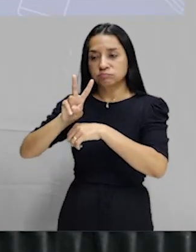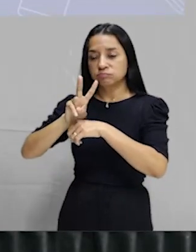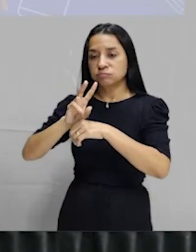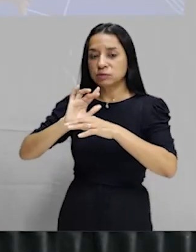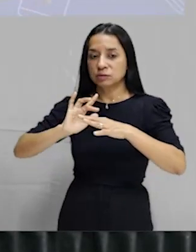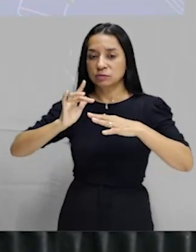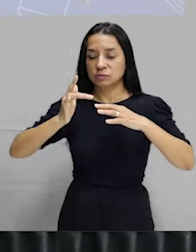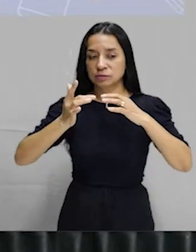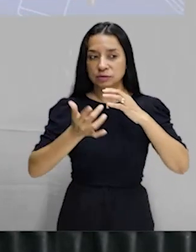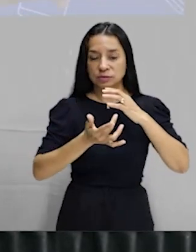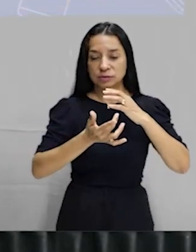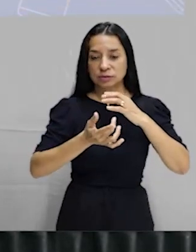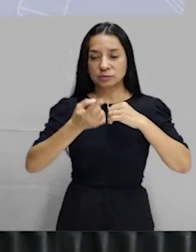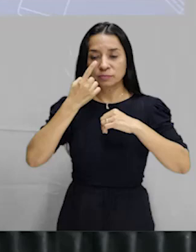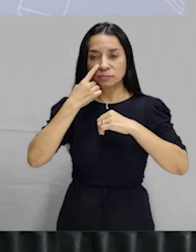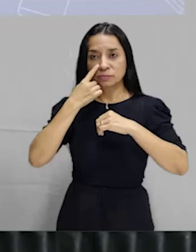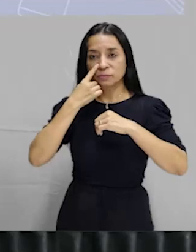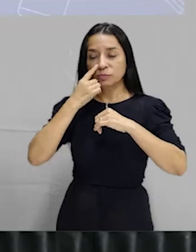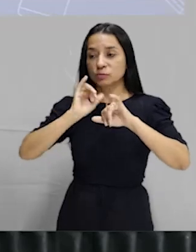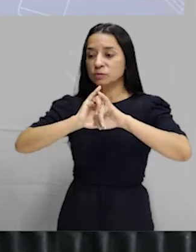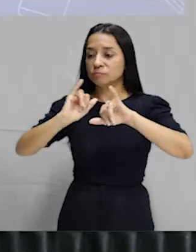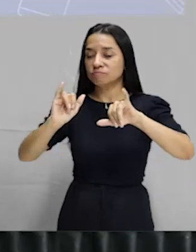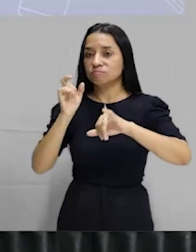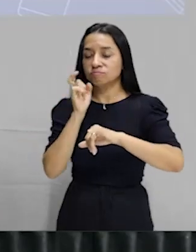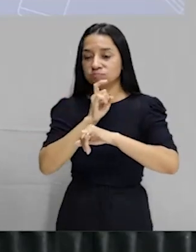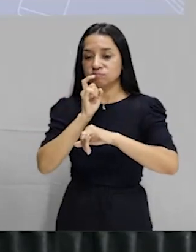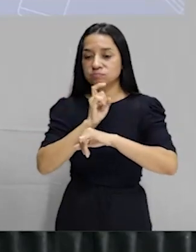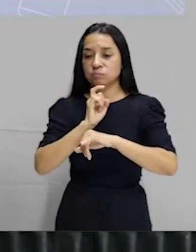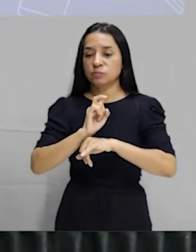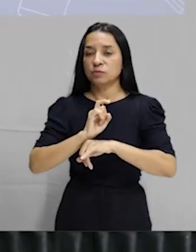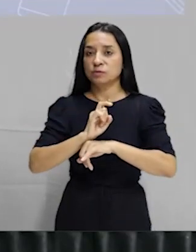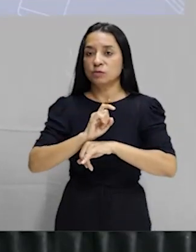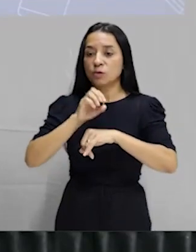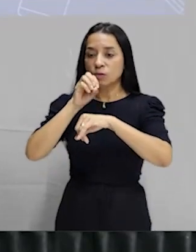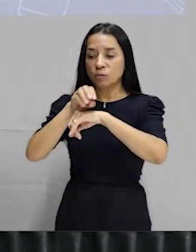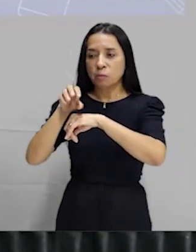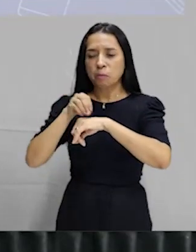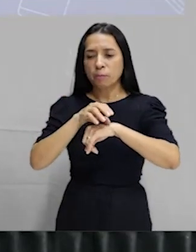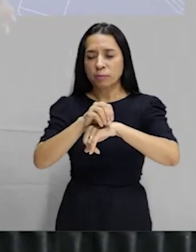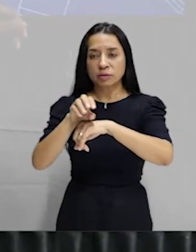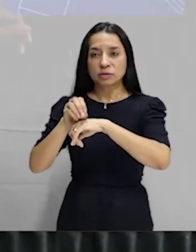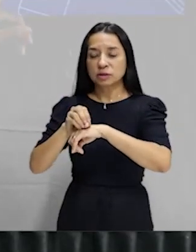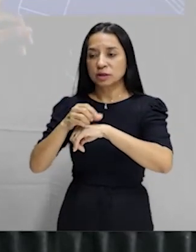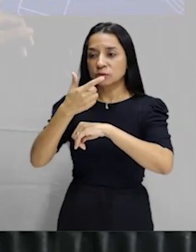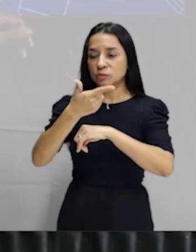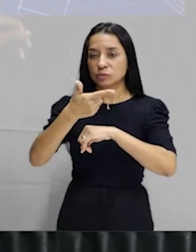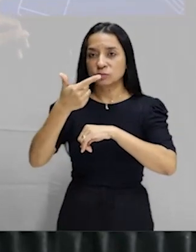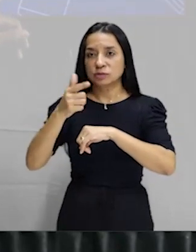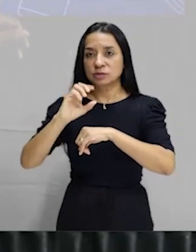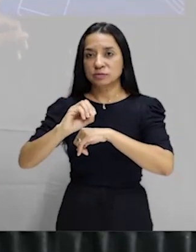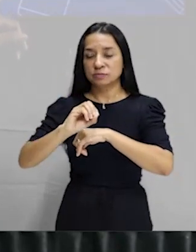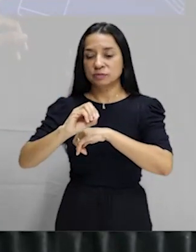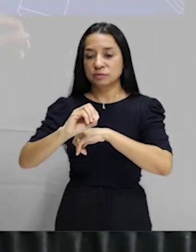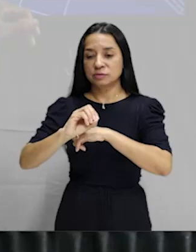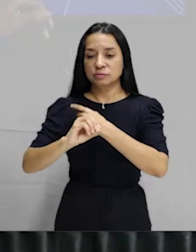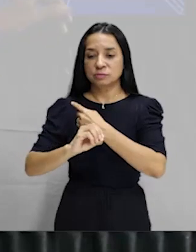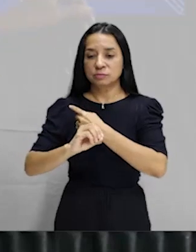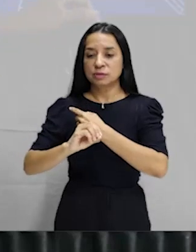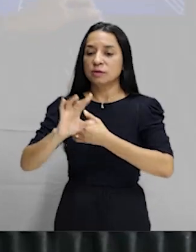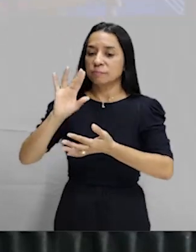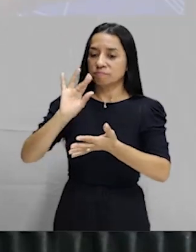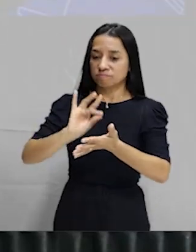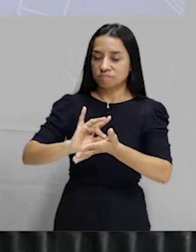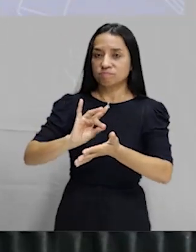candidatos, constatou-se que a notícia falsa foi replicada por 220 deles, a verdadeira por 150, agora me achei,